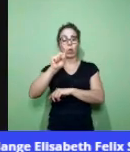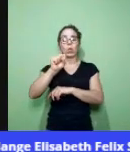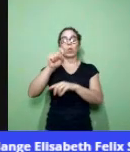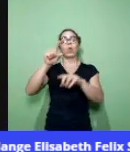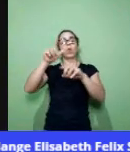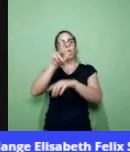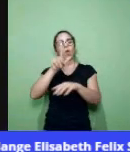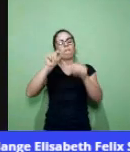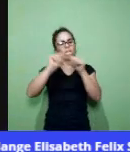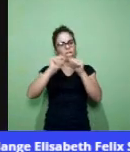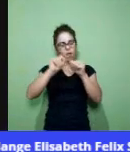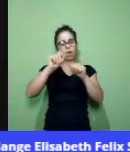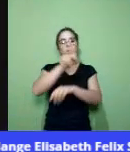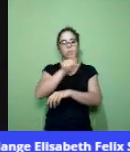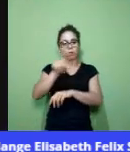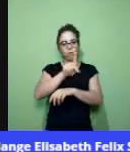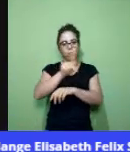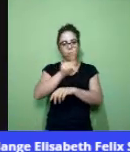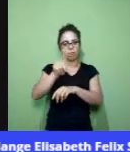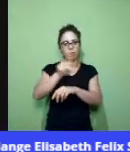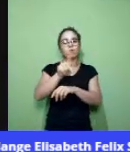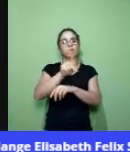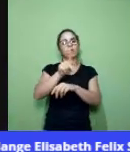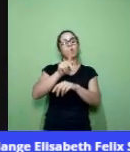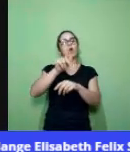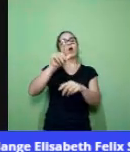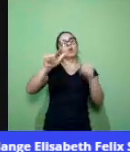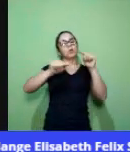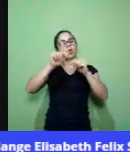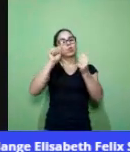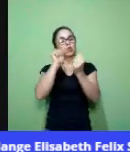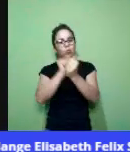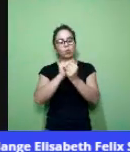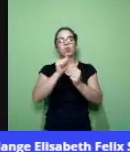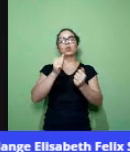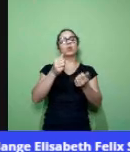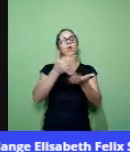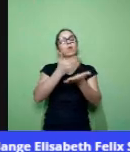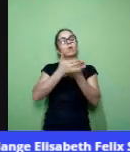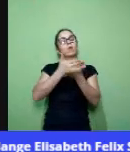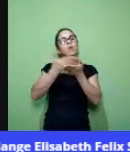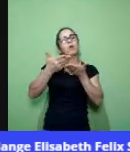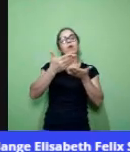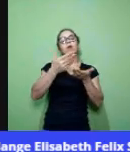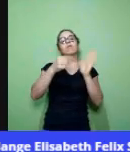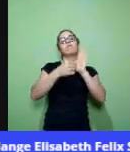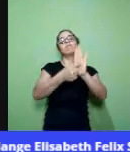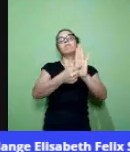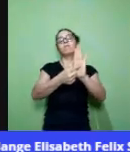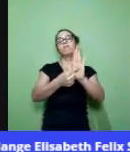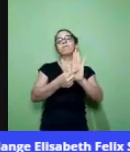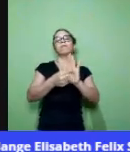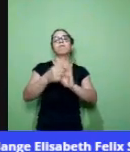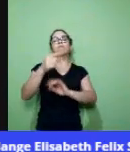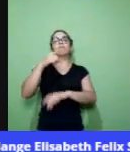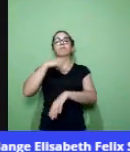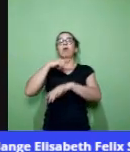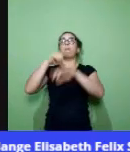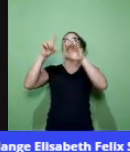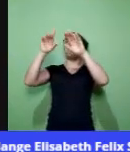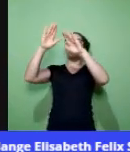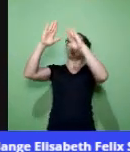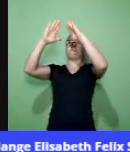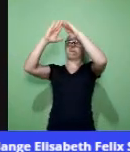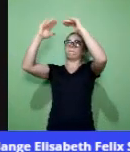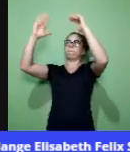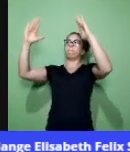de recurso, alguns são confeccionados por professoras que trabalham conosco e outros por nós mesmas, né? Então, nós